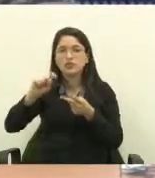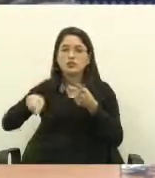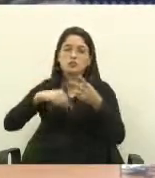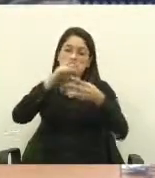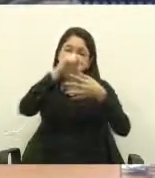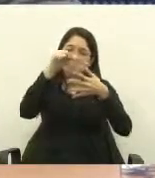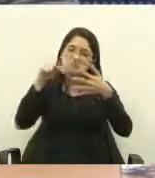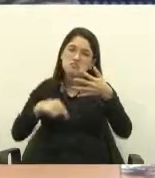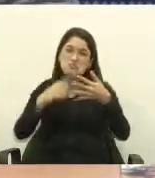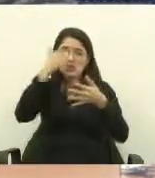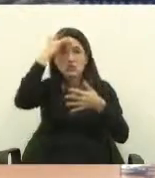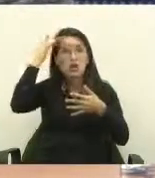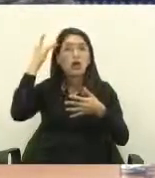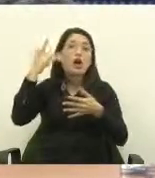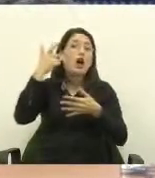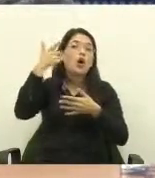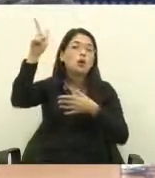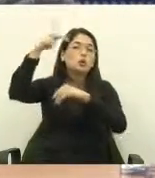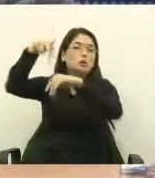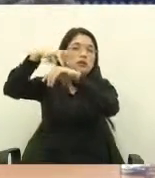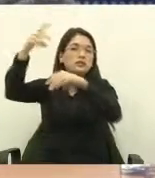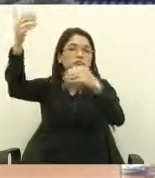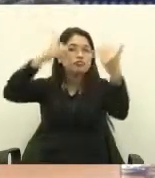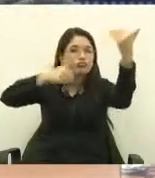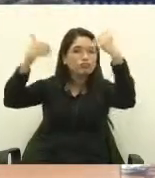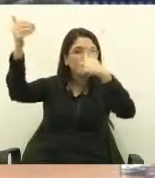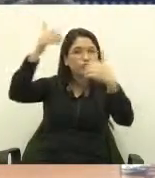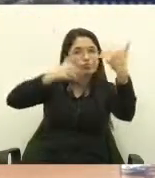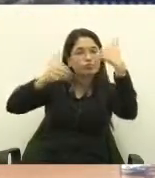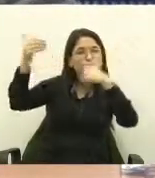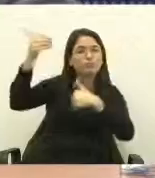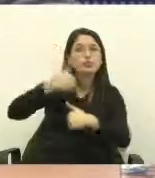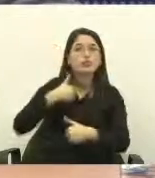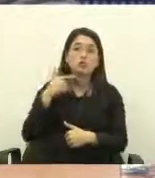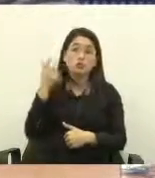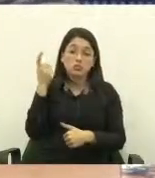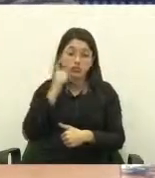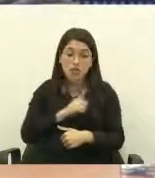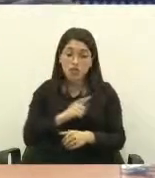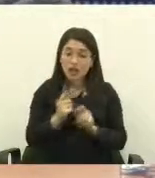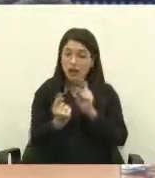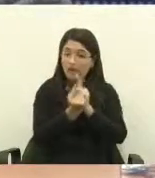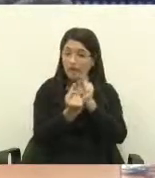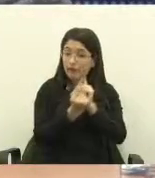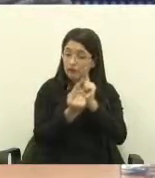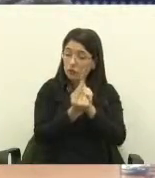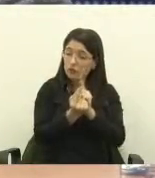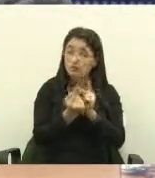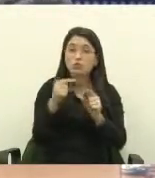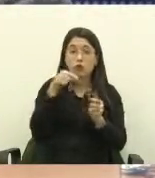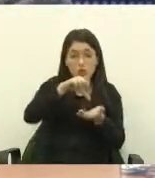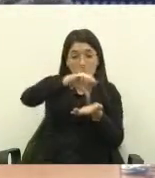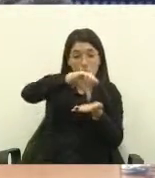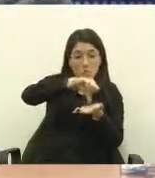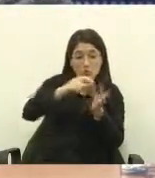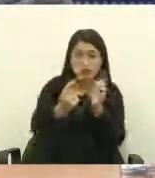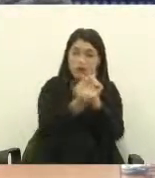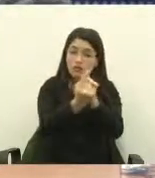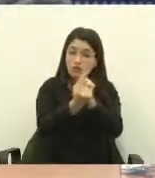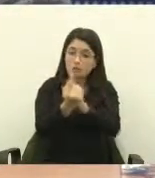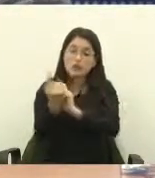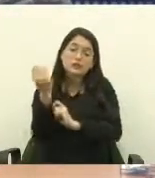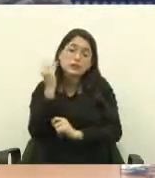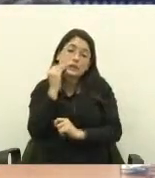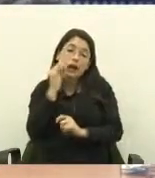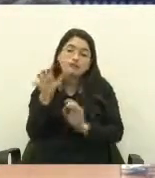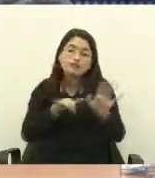no nosso município e encaminhá-los da melhor forma possível para o mercado de trabalho. Então, eu acho que nós tiramos um saldo positivo dessa atividade. Foi